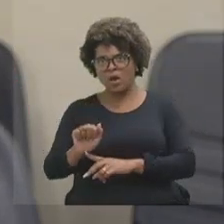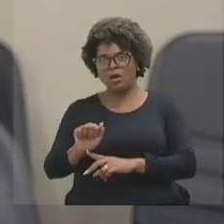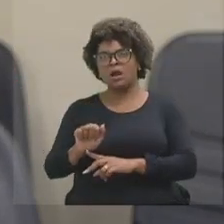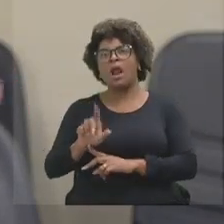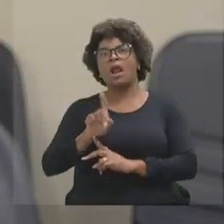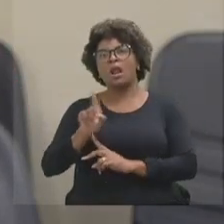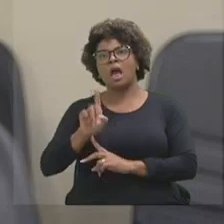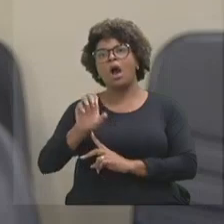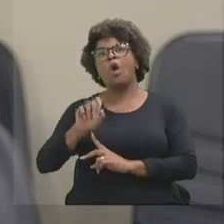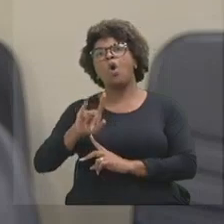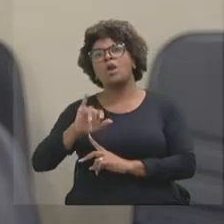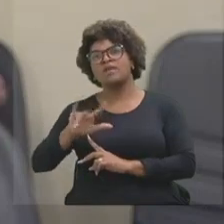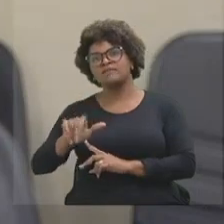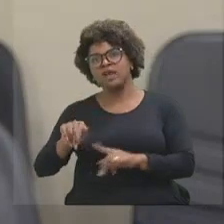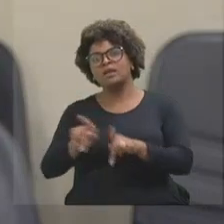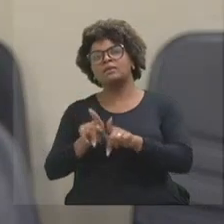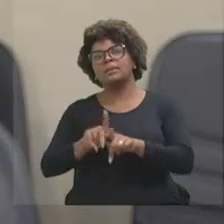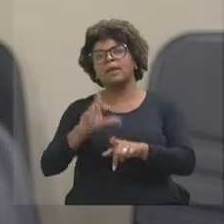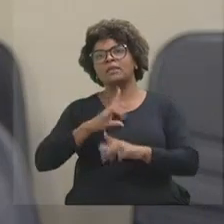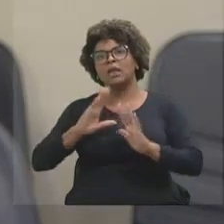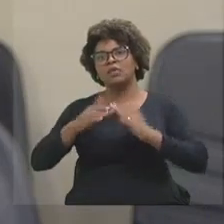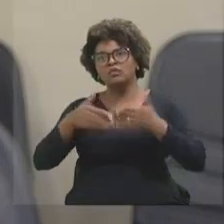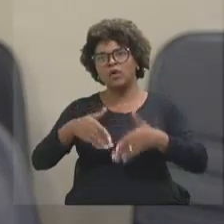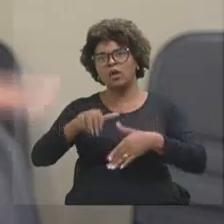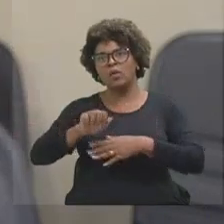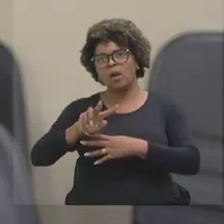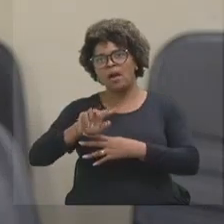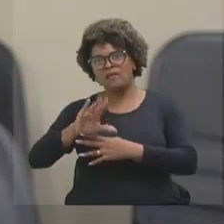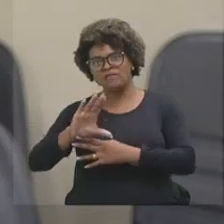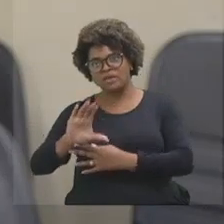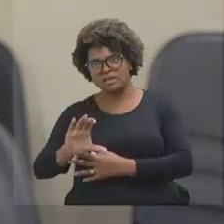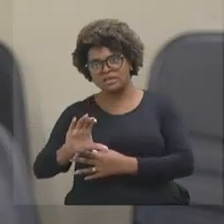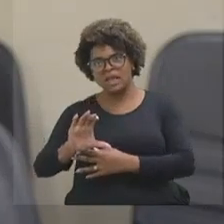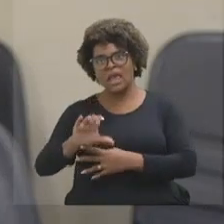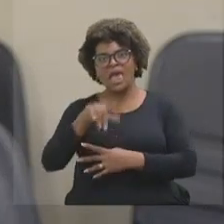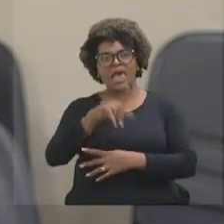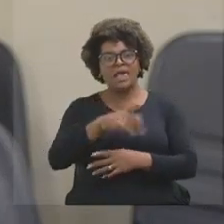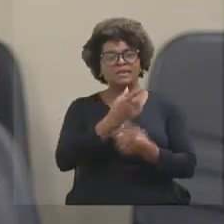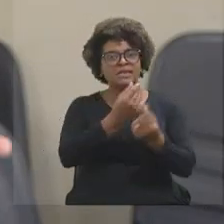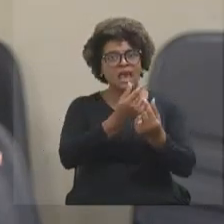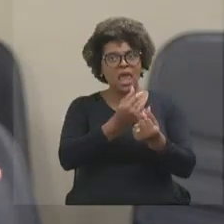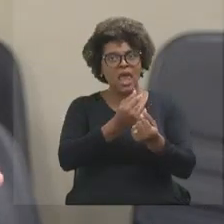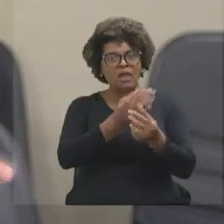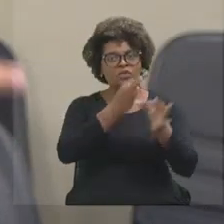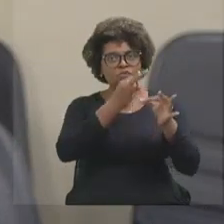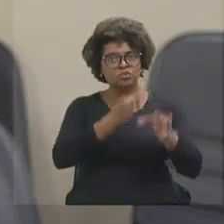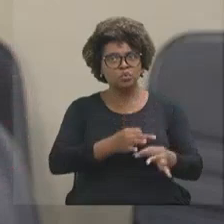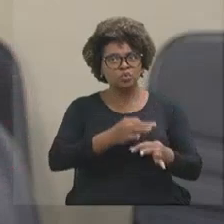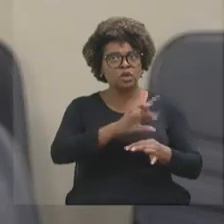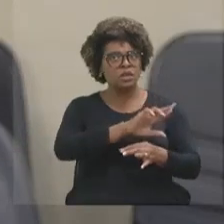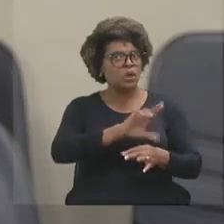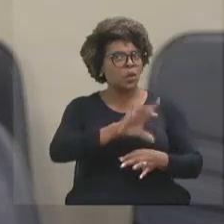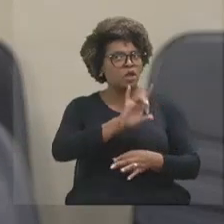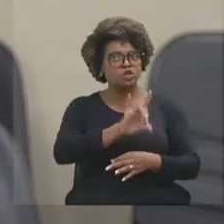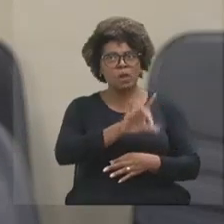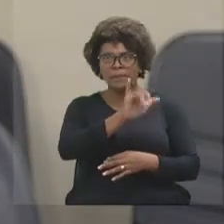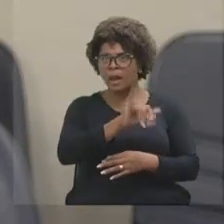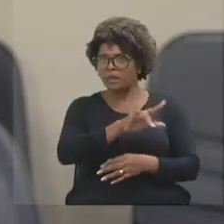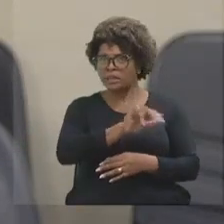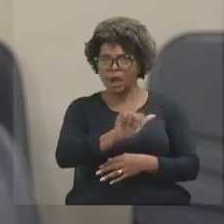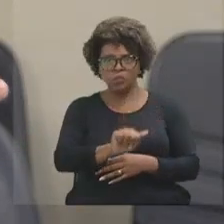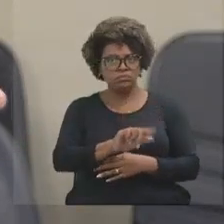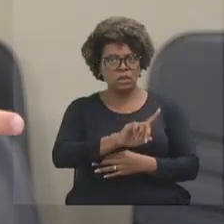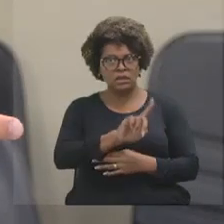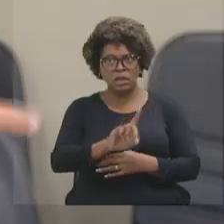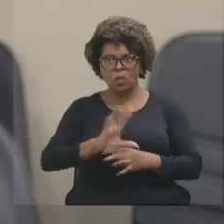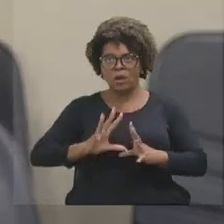pra vencer né então esse reajuste Não é só para pro hospital onde ela vai fazer parte da política é sobre TRS nós estamos fazendo é um